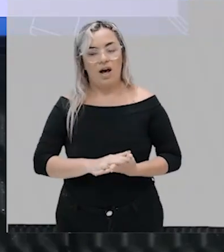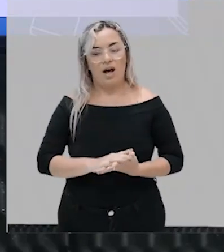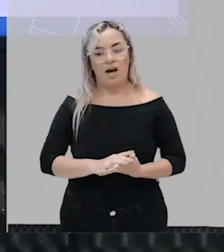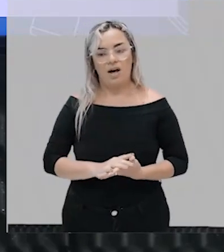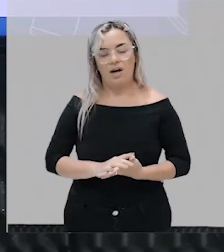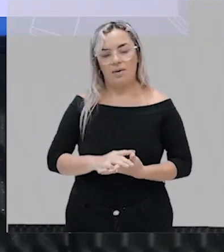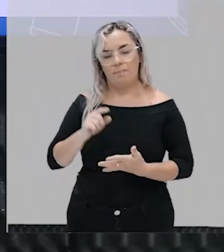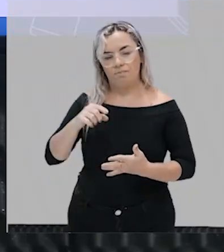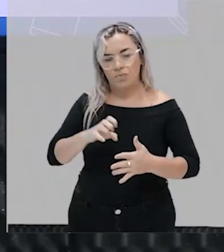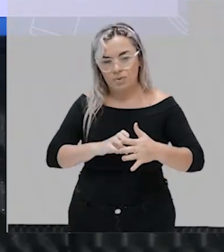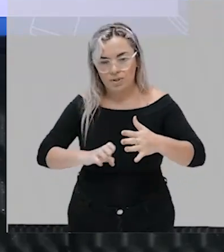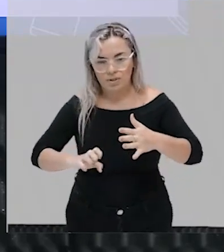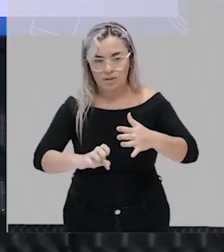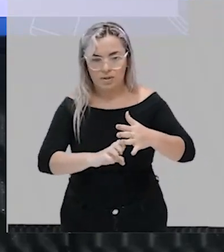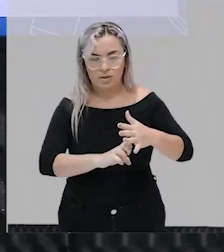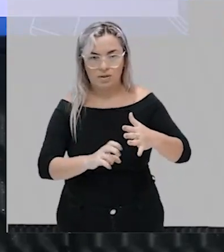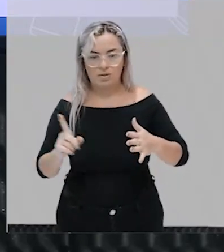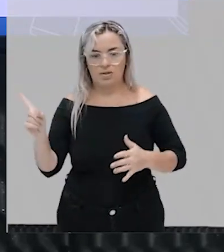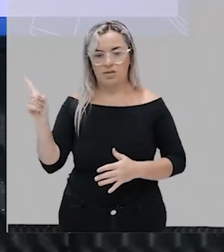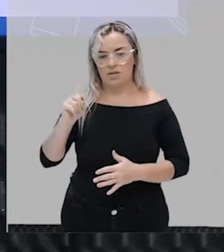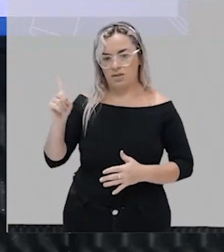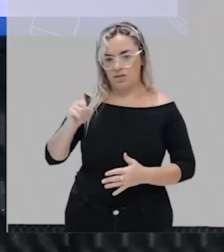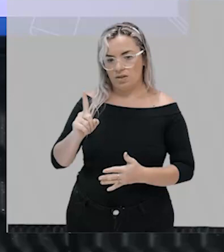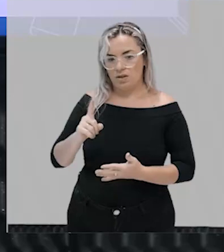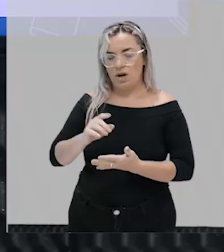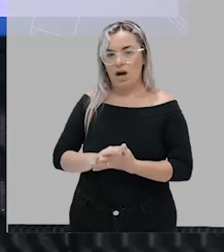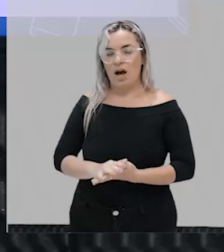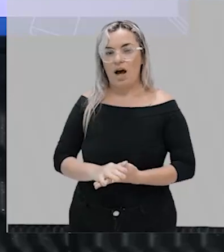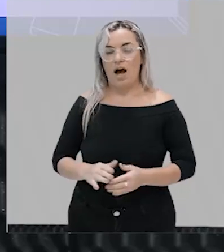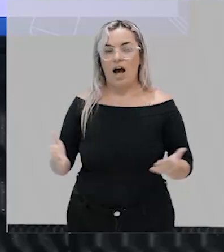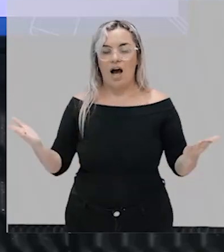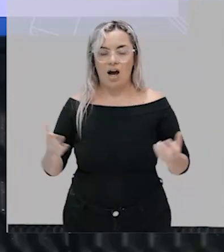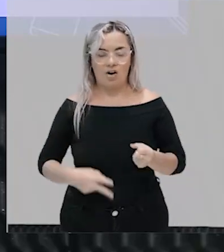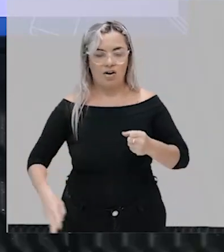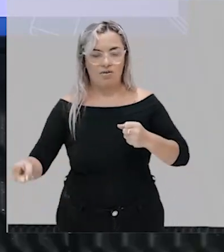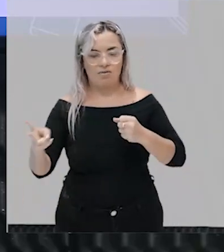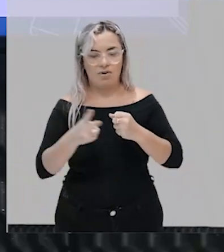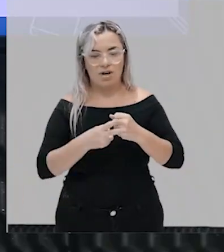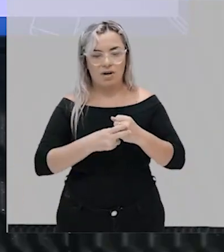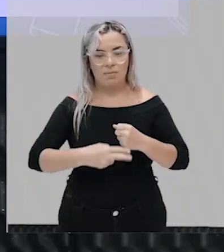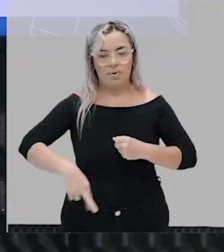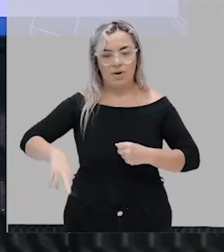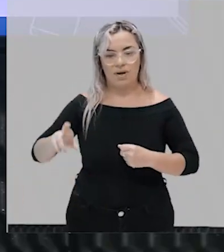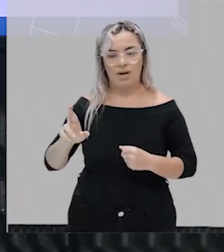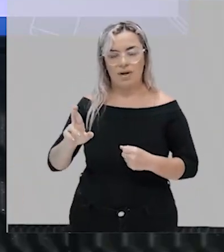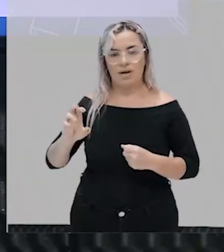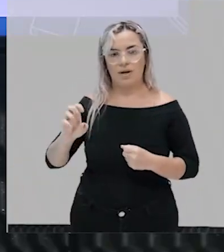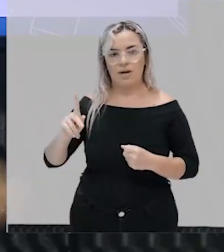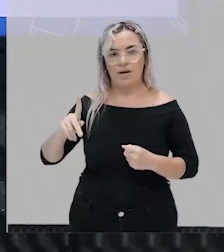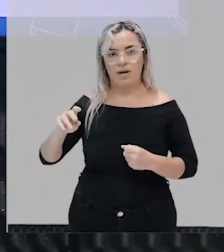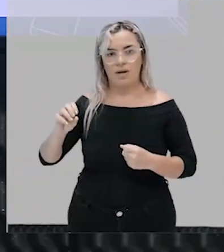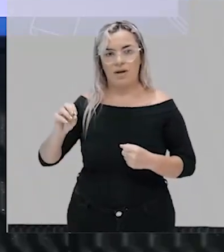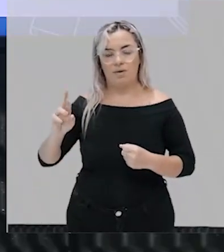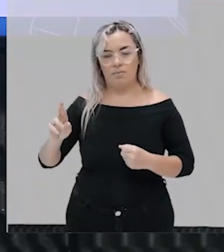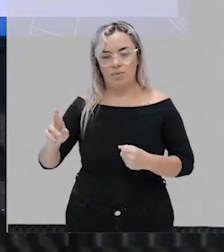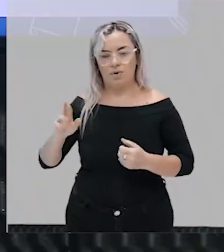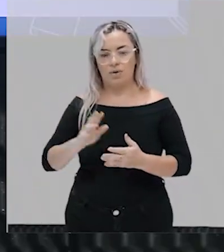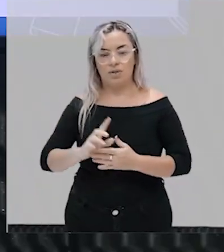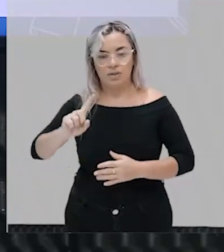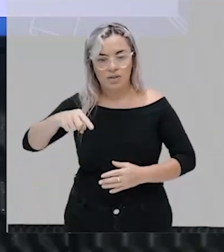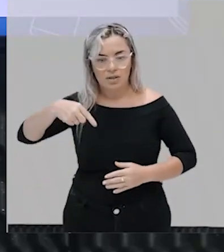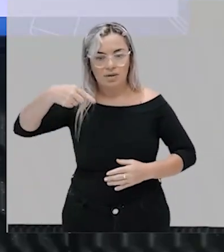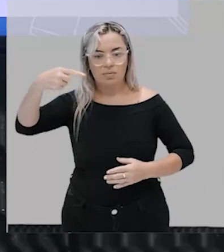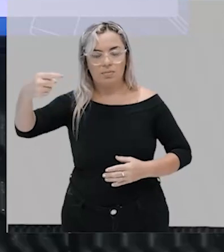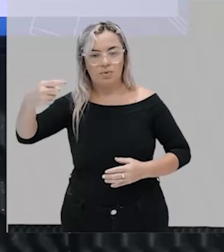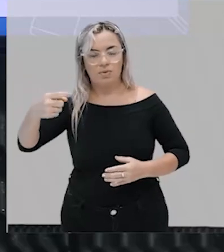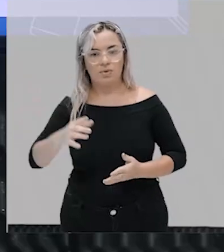o verbo é repor, que também vai concordar pelo verbo por, tá? E depois o verbo haver, aí se ele tiver